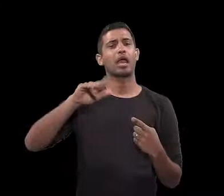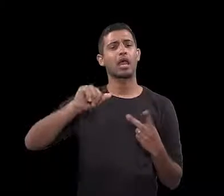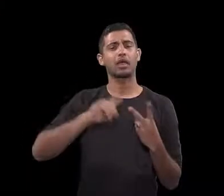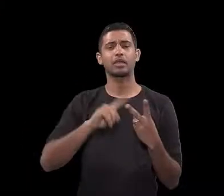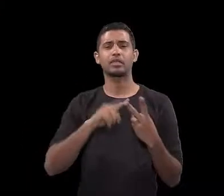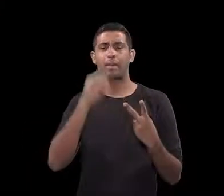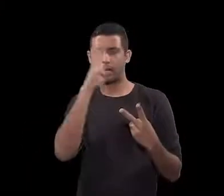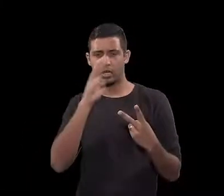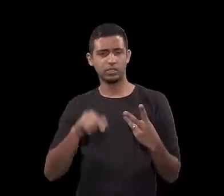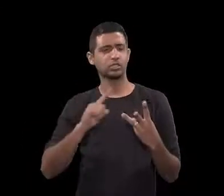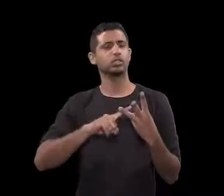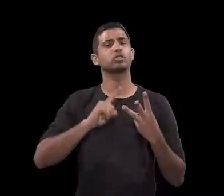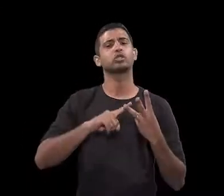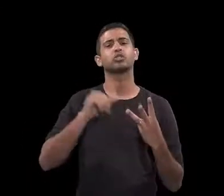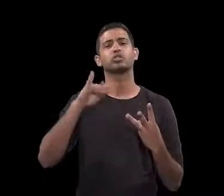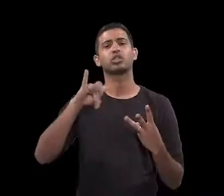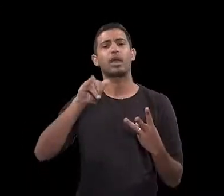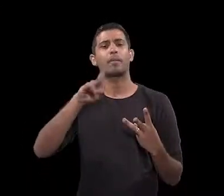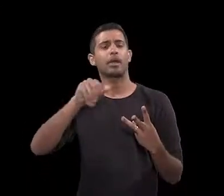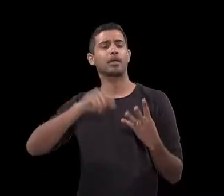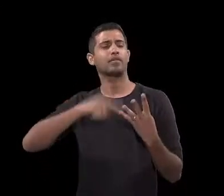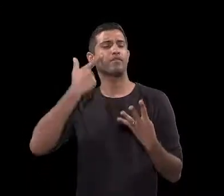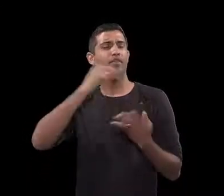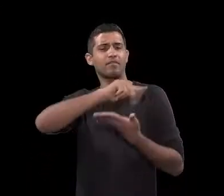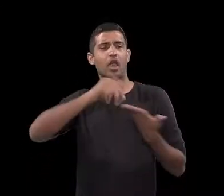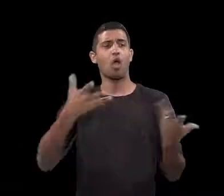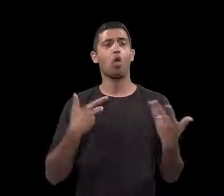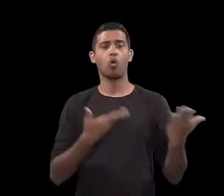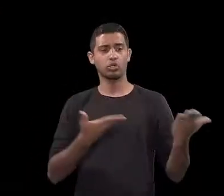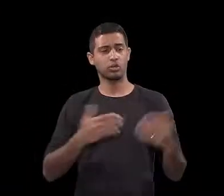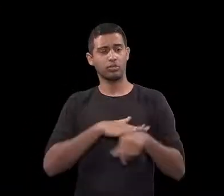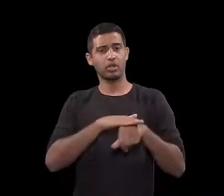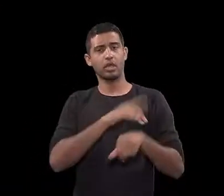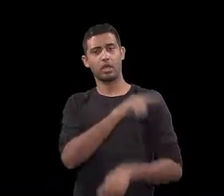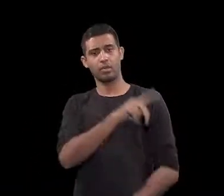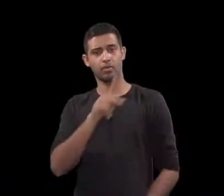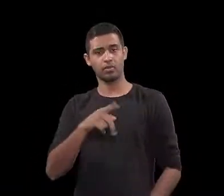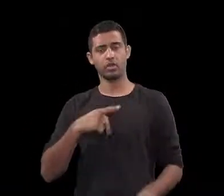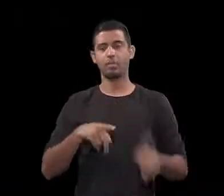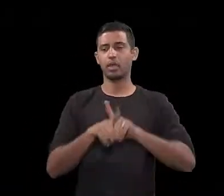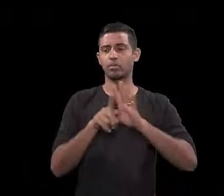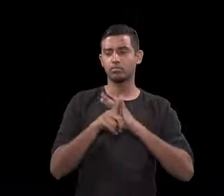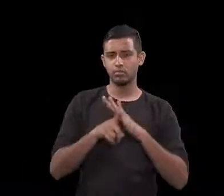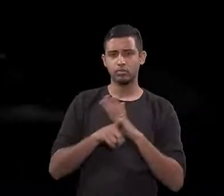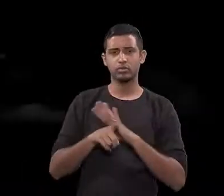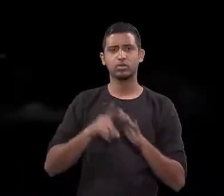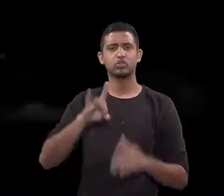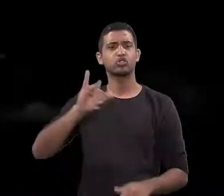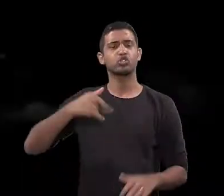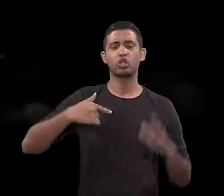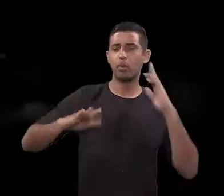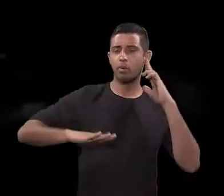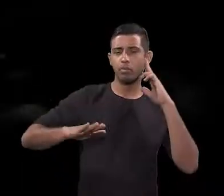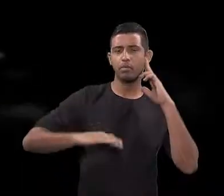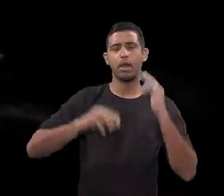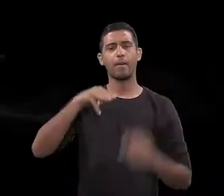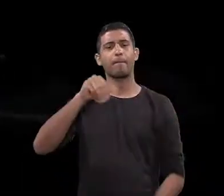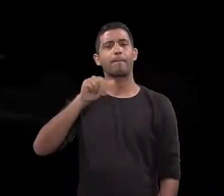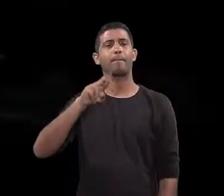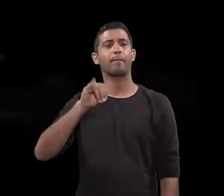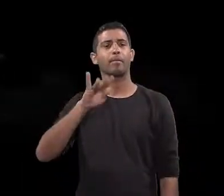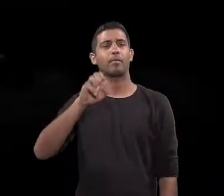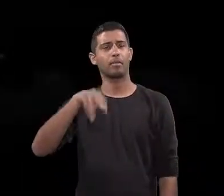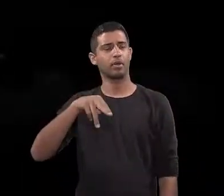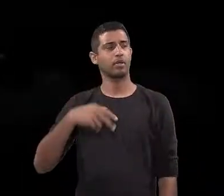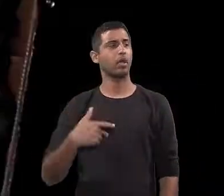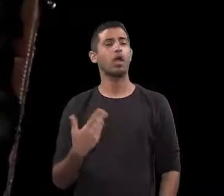Porto Rico, Colômbia e Brasil. Nós vamos conversar com o professor, pesquisador e DJ Matti